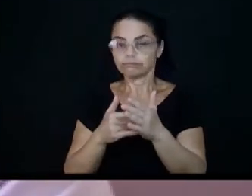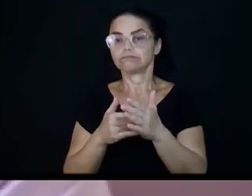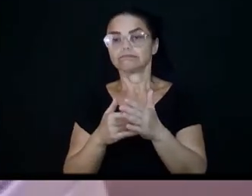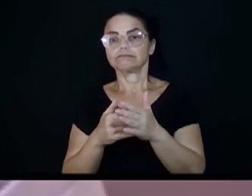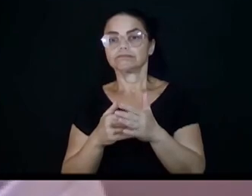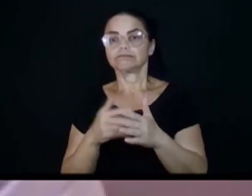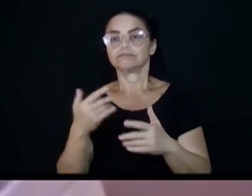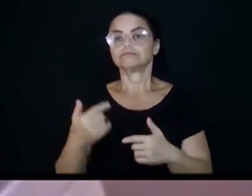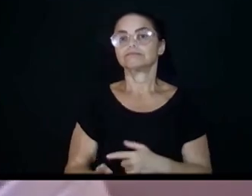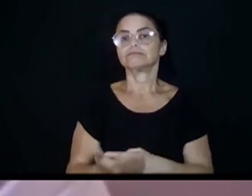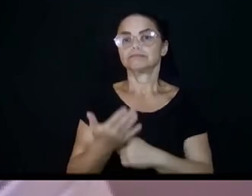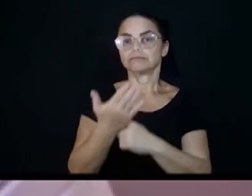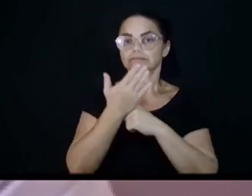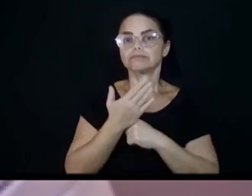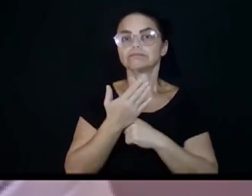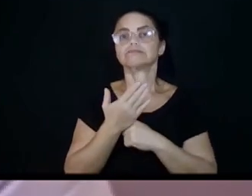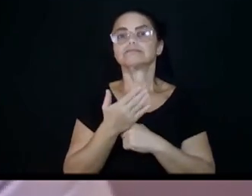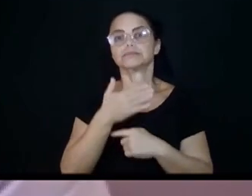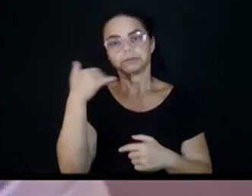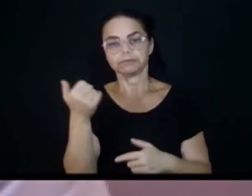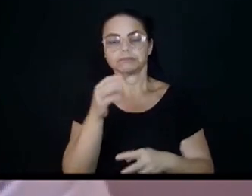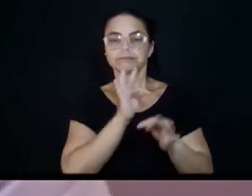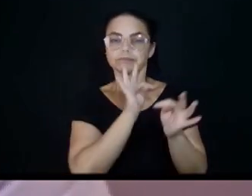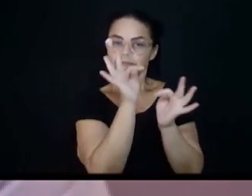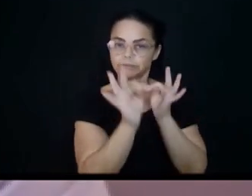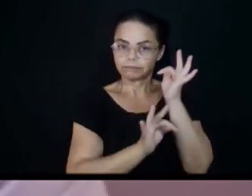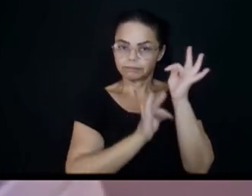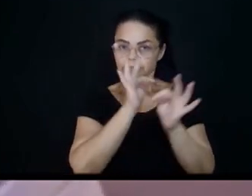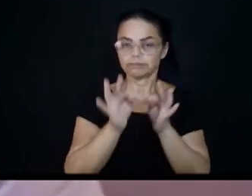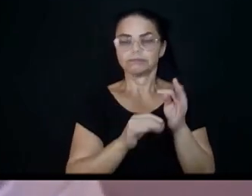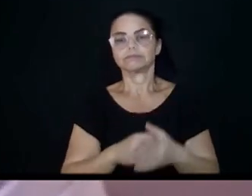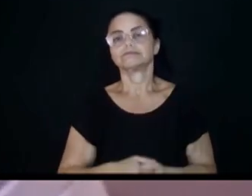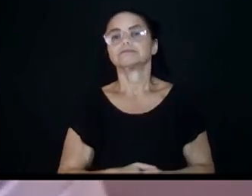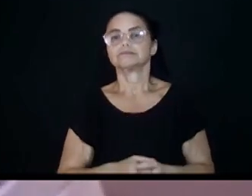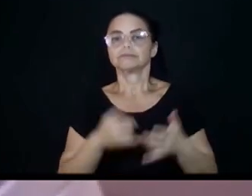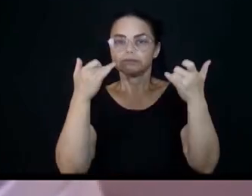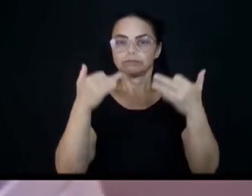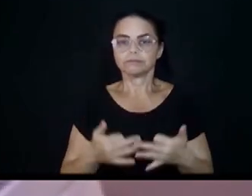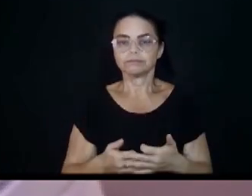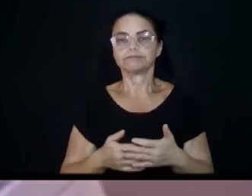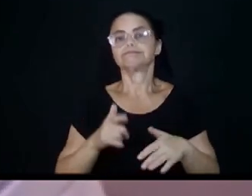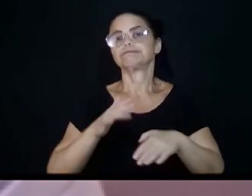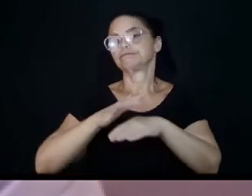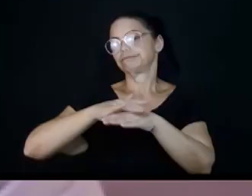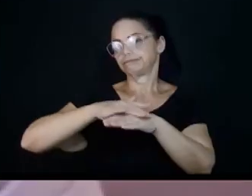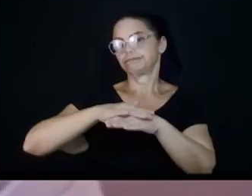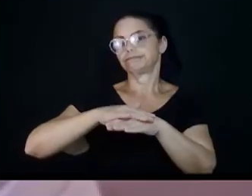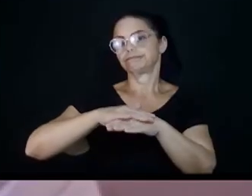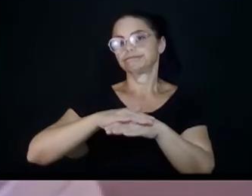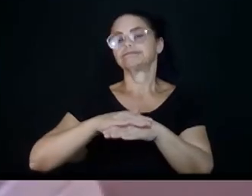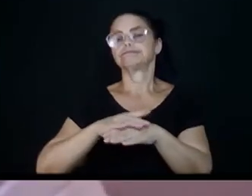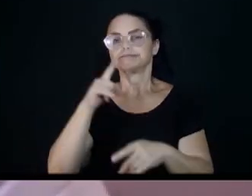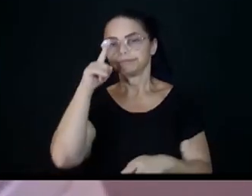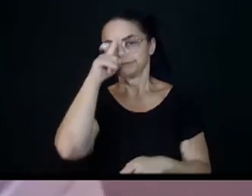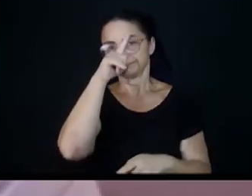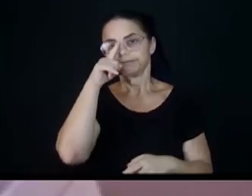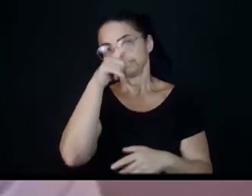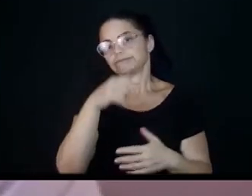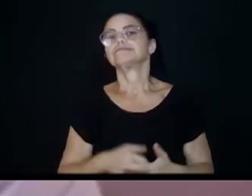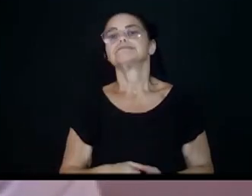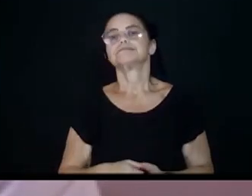fazer um melhor tratamento. Que, como eu te disse, é uma doença que tem um grande risco de morbidade e até